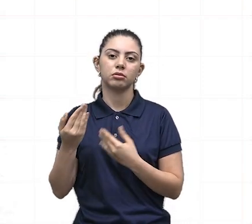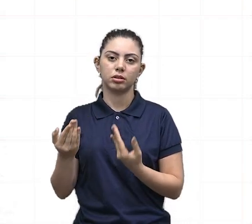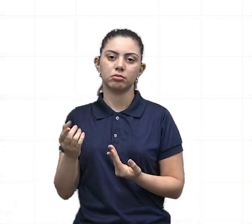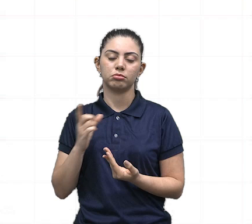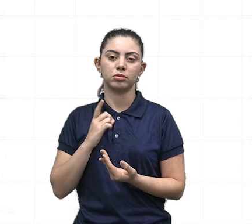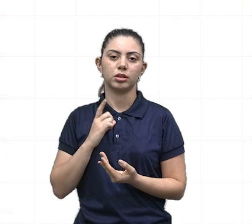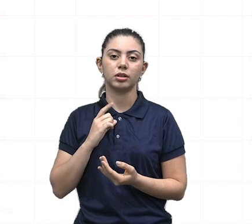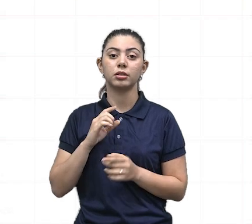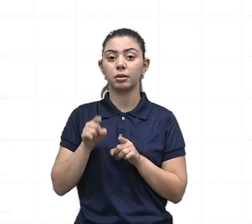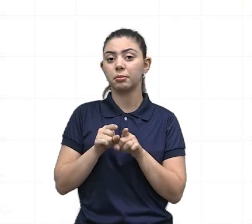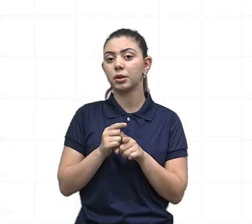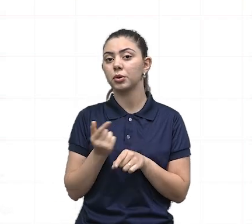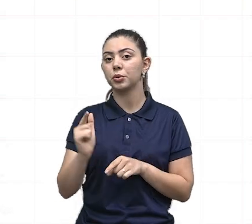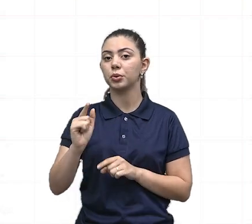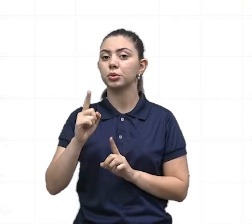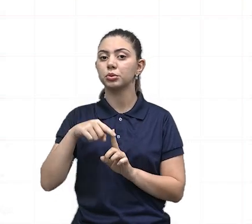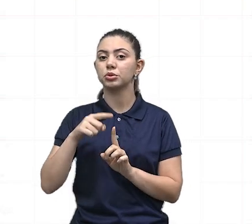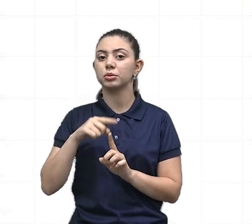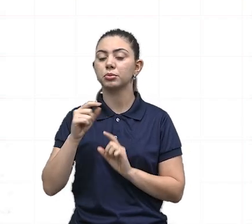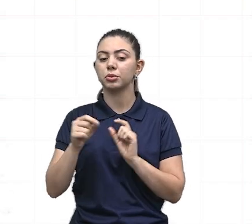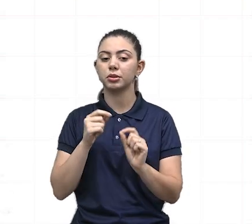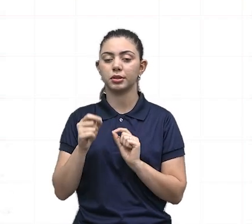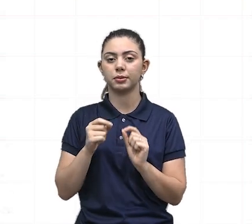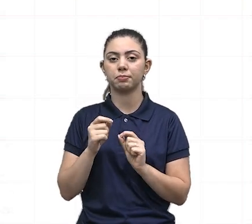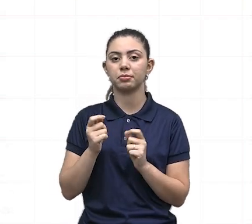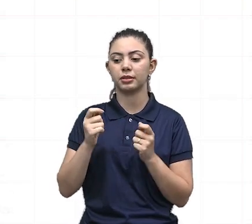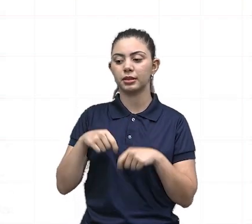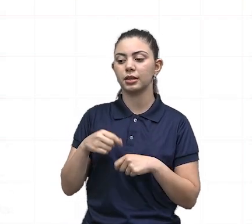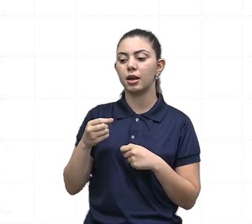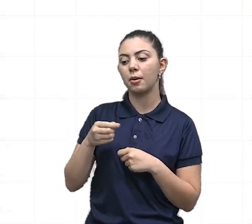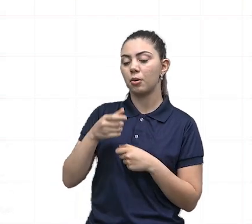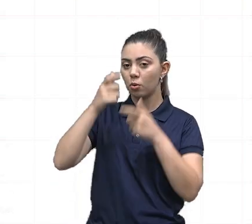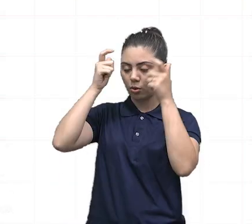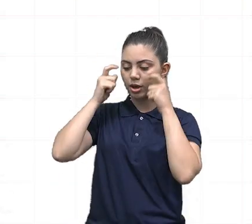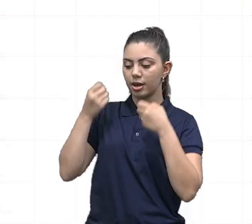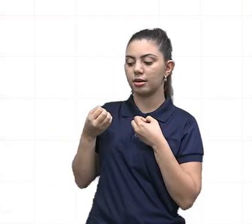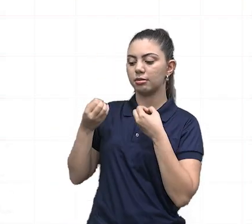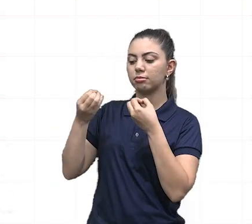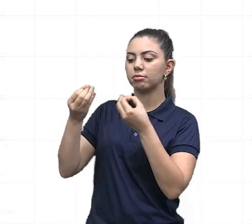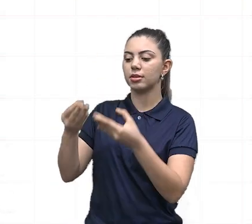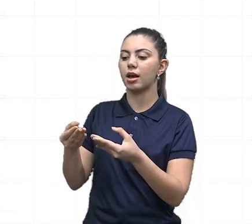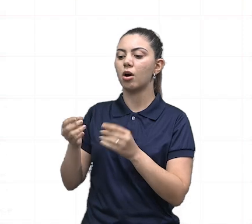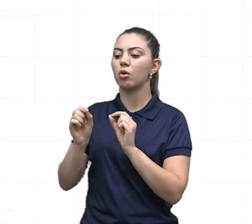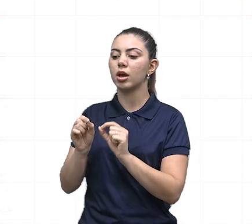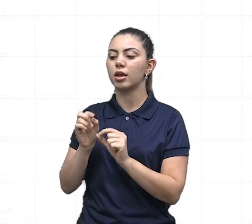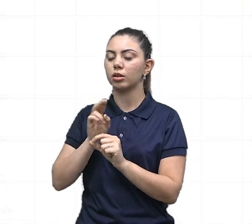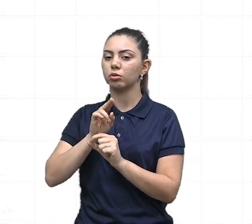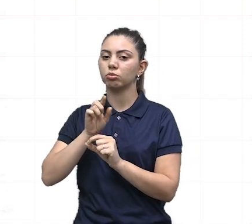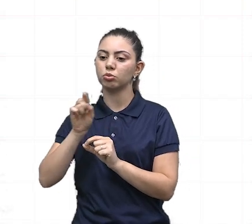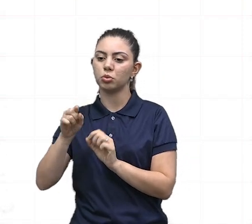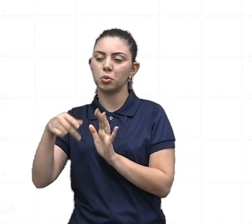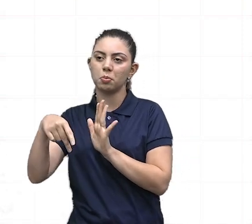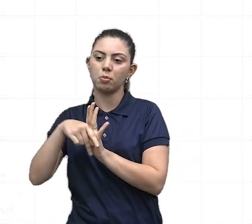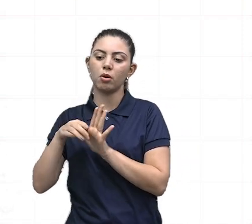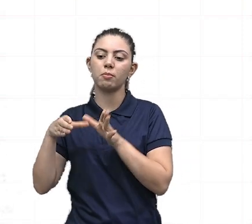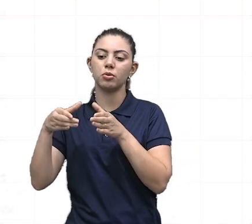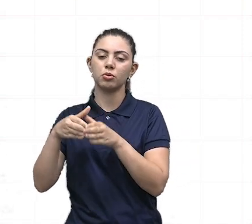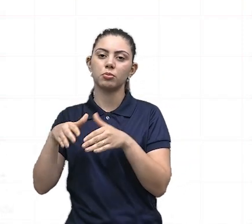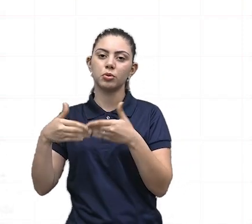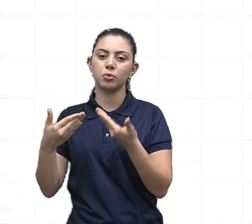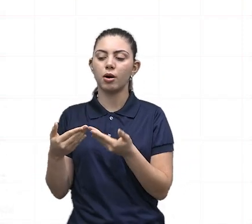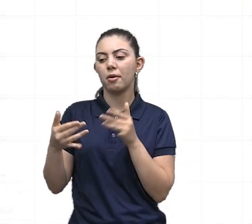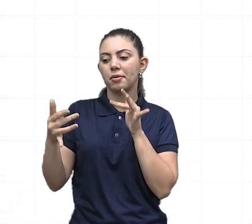à nobreza era a concessão do monarca de um título que geralmente era atribuído de acordo com a proximidade